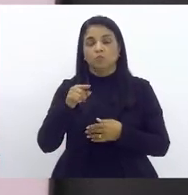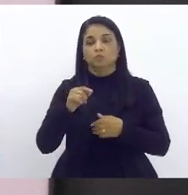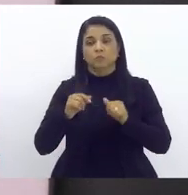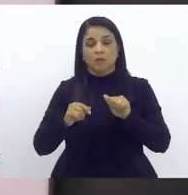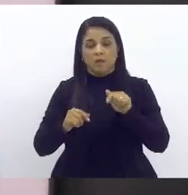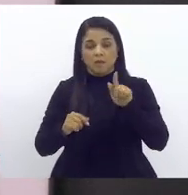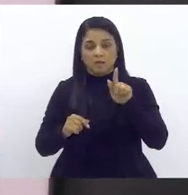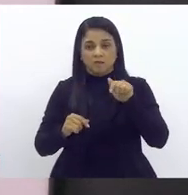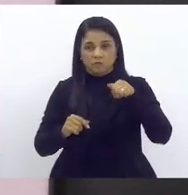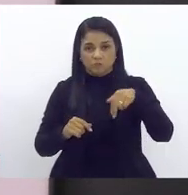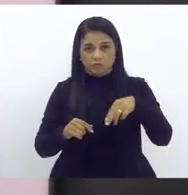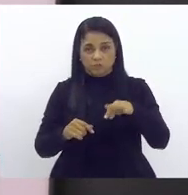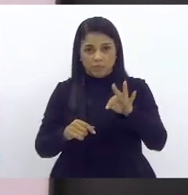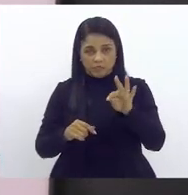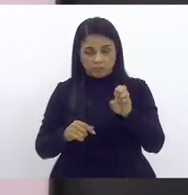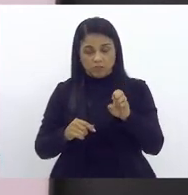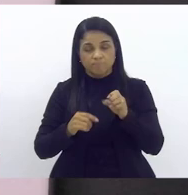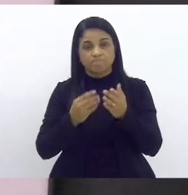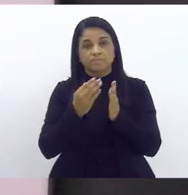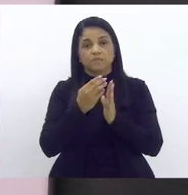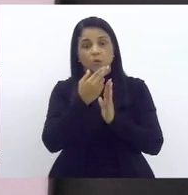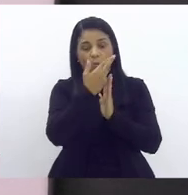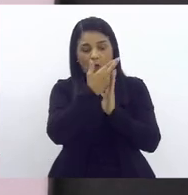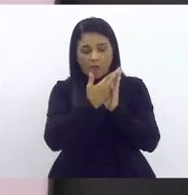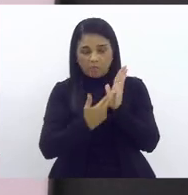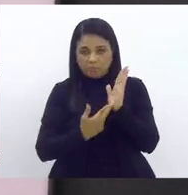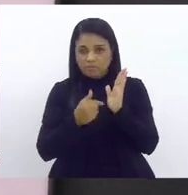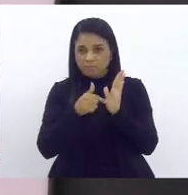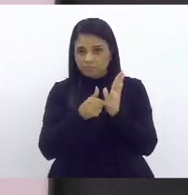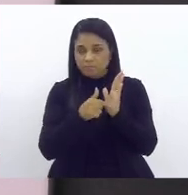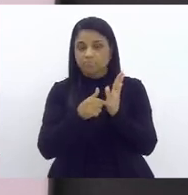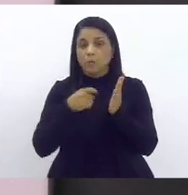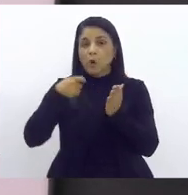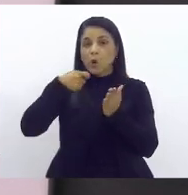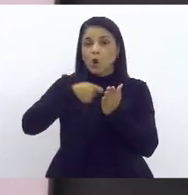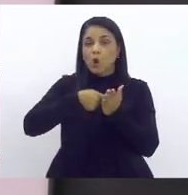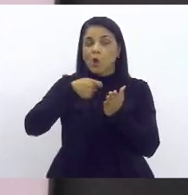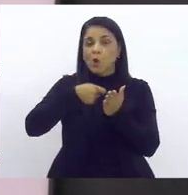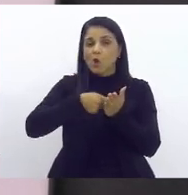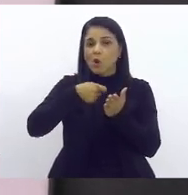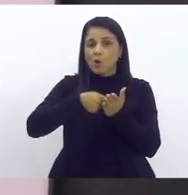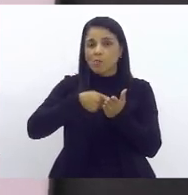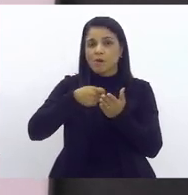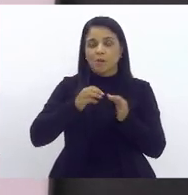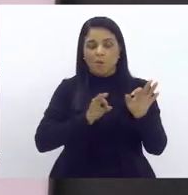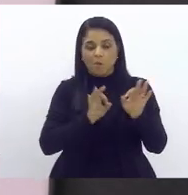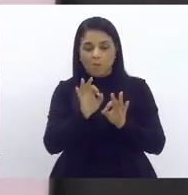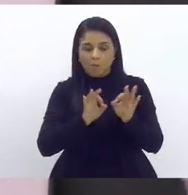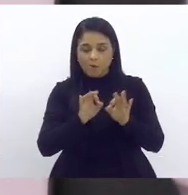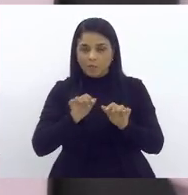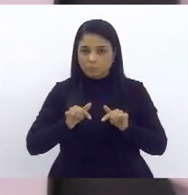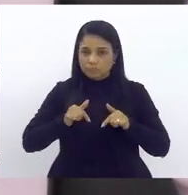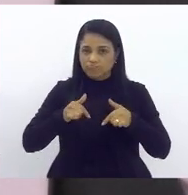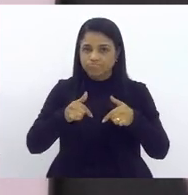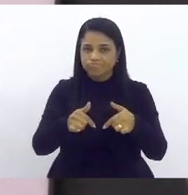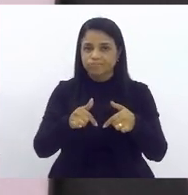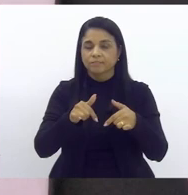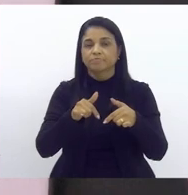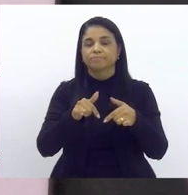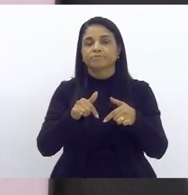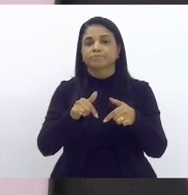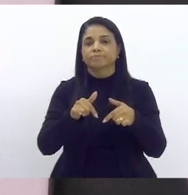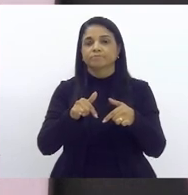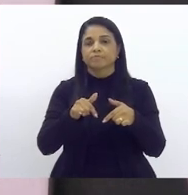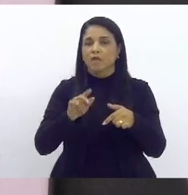um requerimento em conjunto para a gente cobrar um plano de atuação com relação